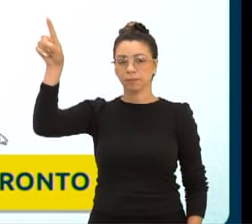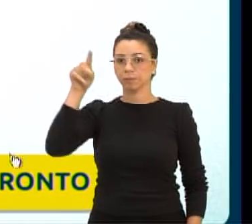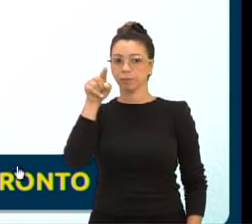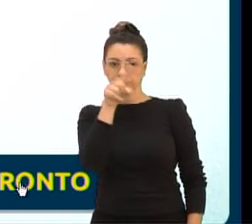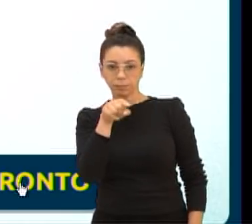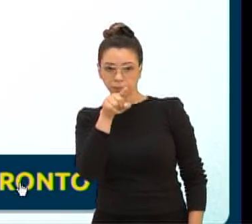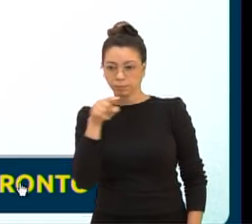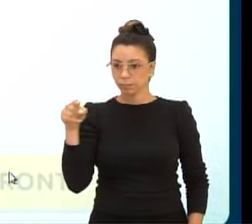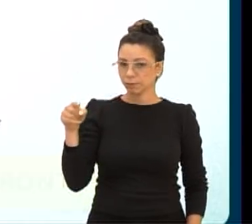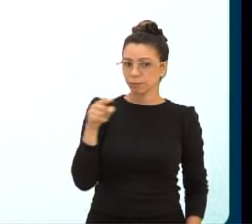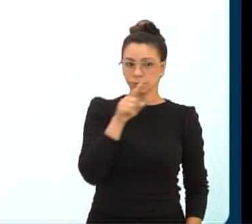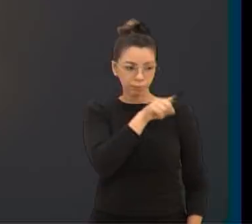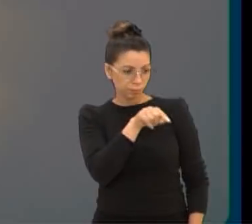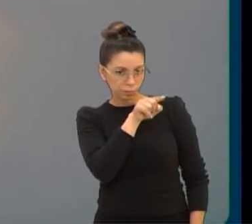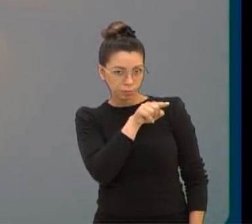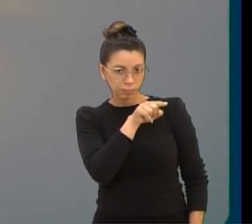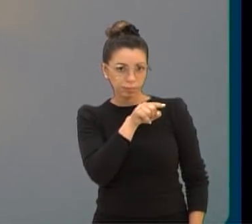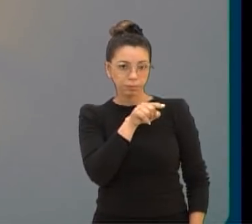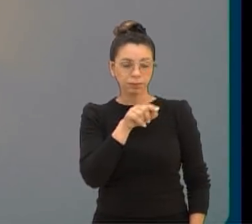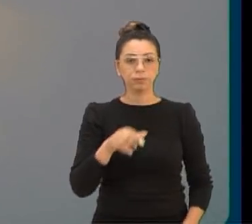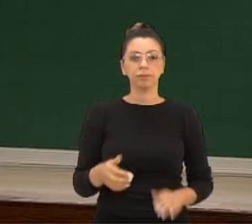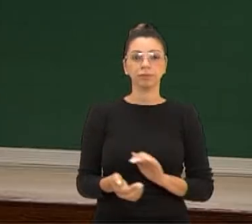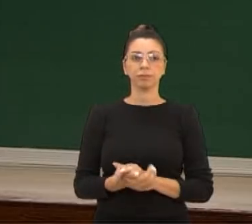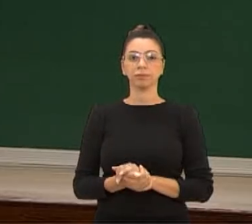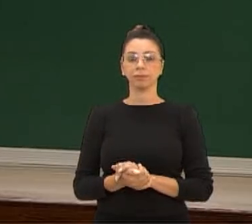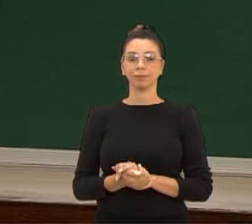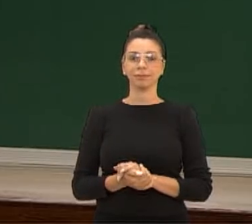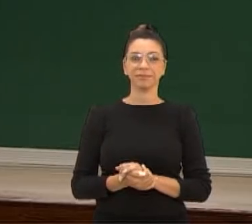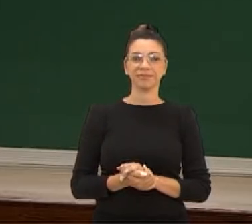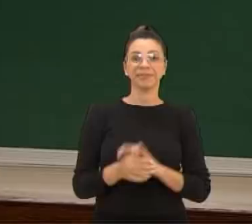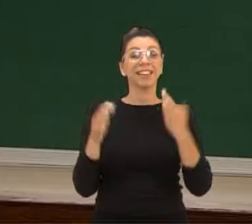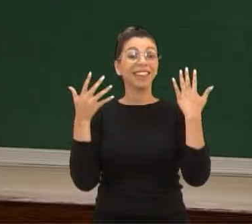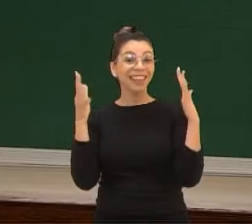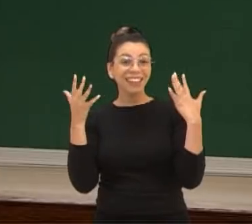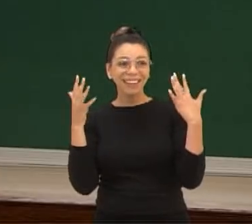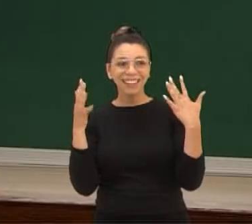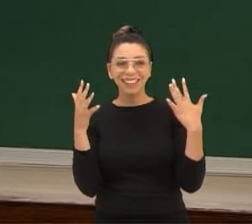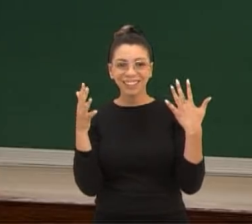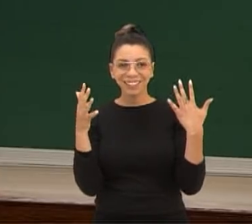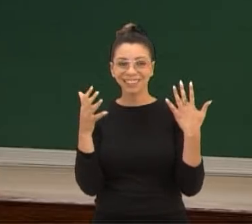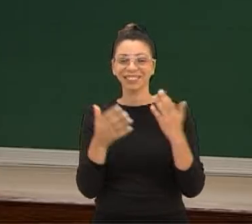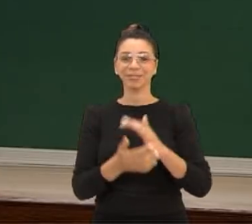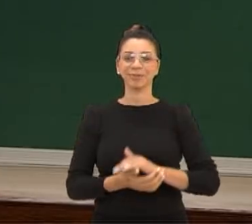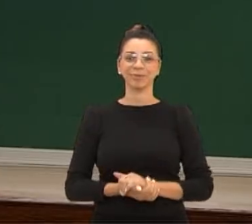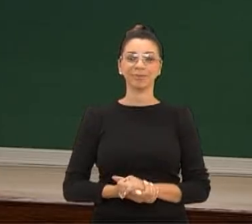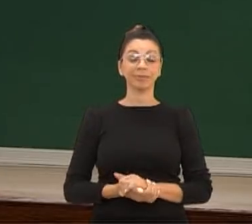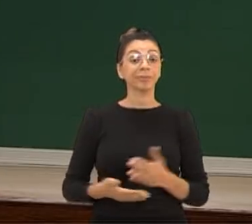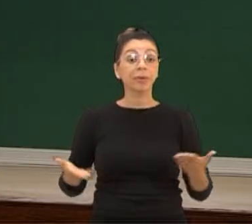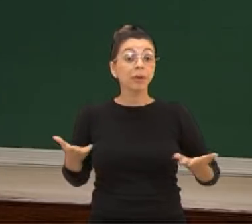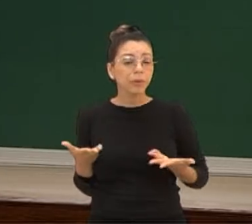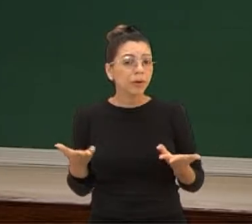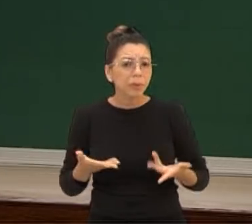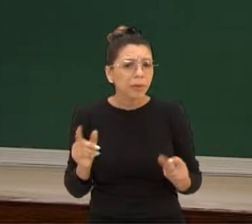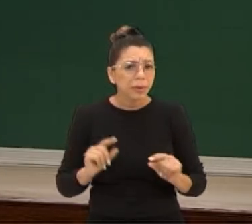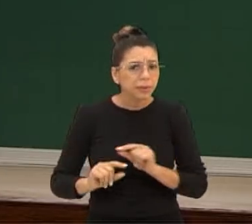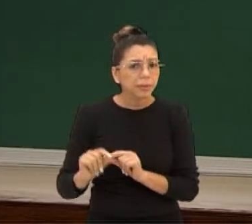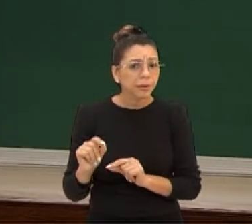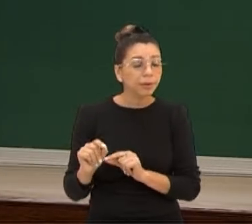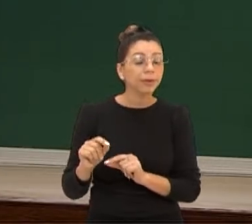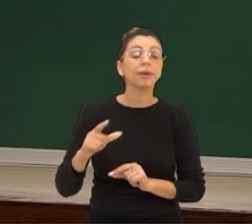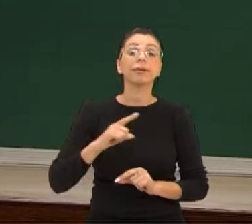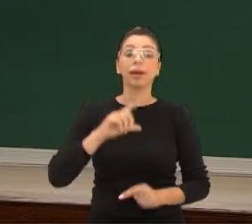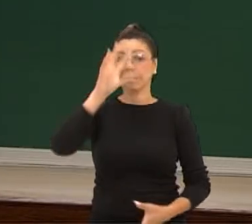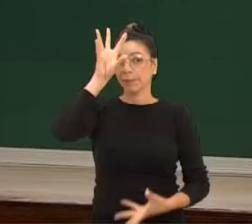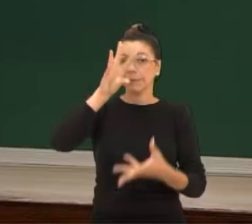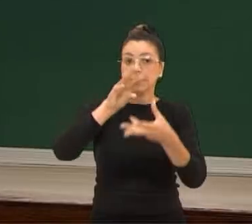e um círculo, ok? Selecionamos todas as etapas, ok? E agora? Então, agora que a gente já tem uma